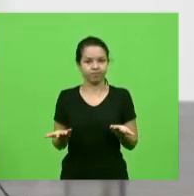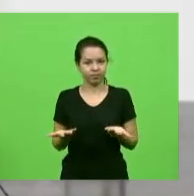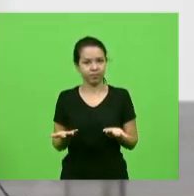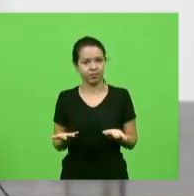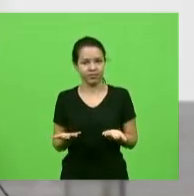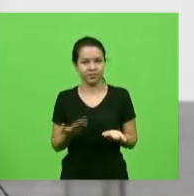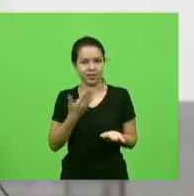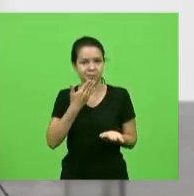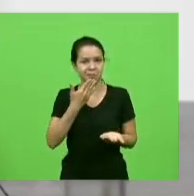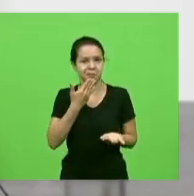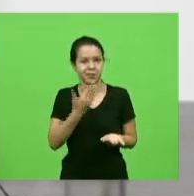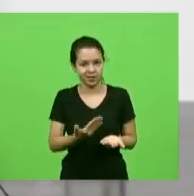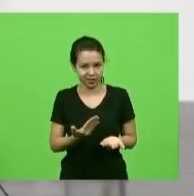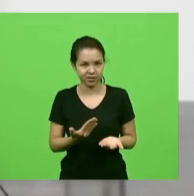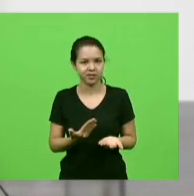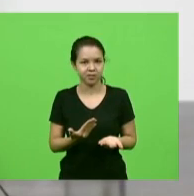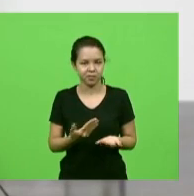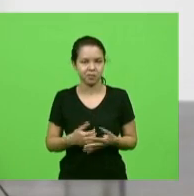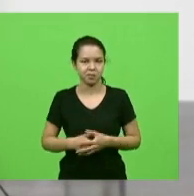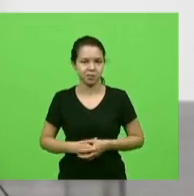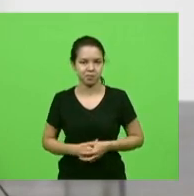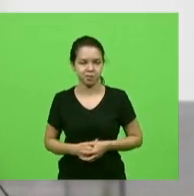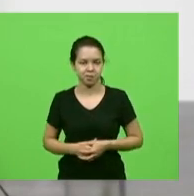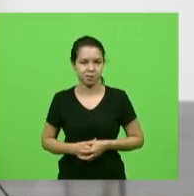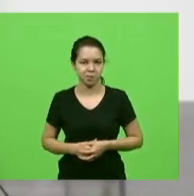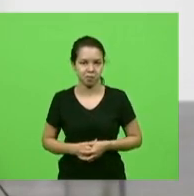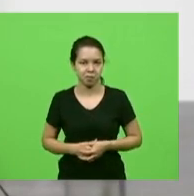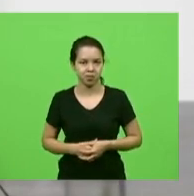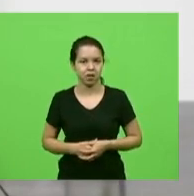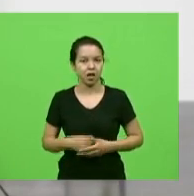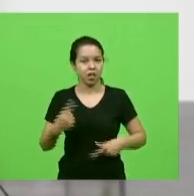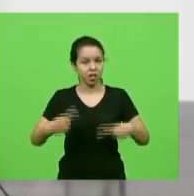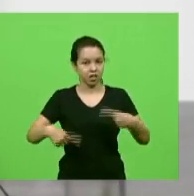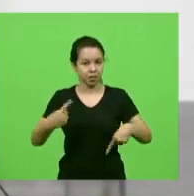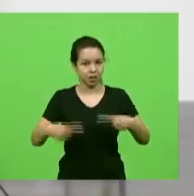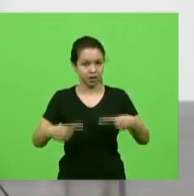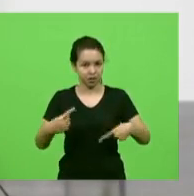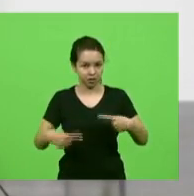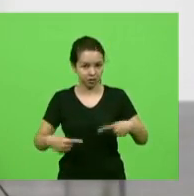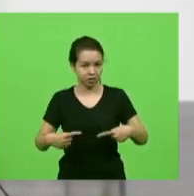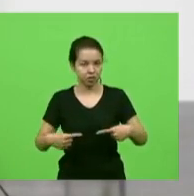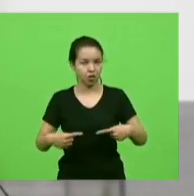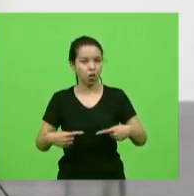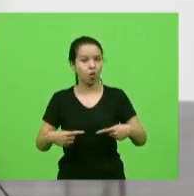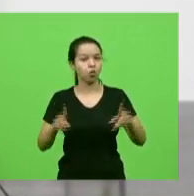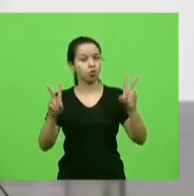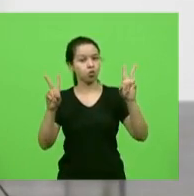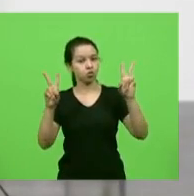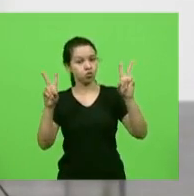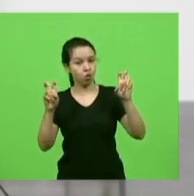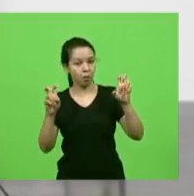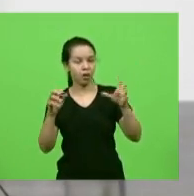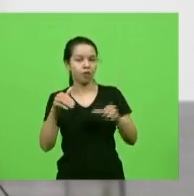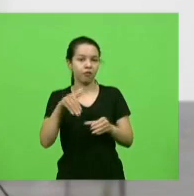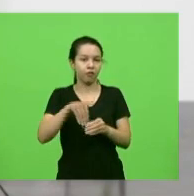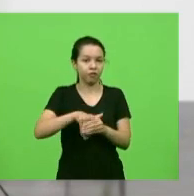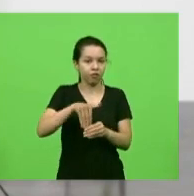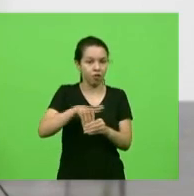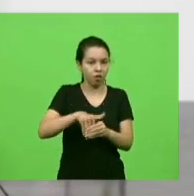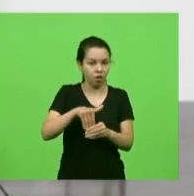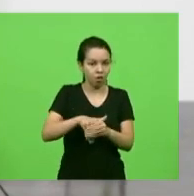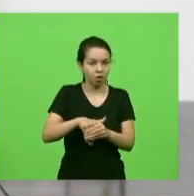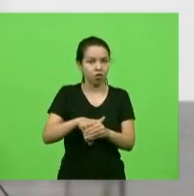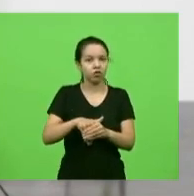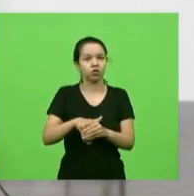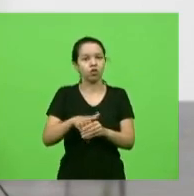petição. A deliberação sobre o parecer ou voto que decidirá a sorte da representação